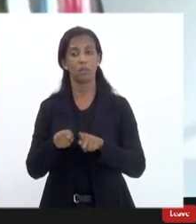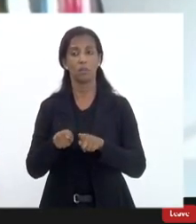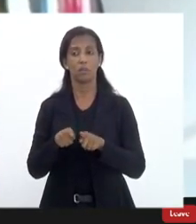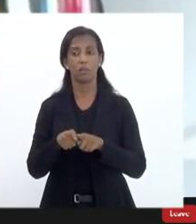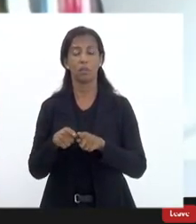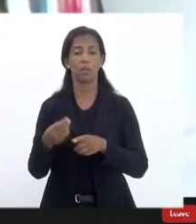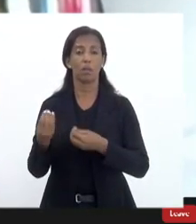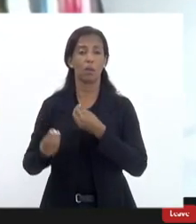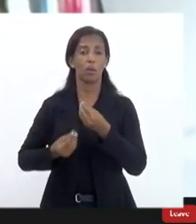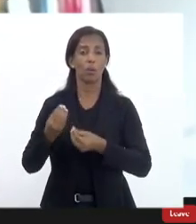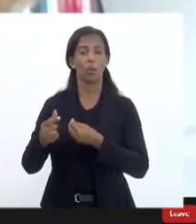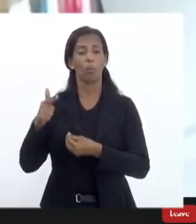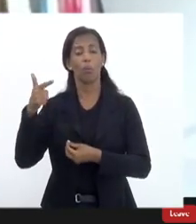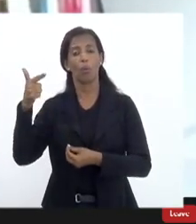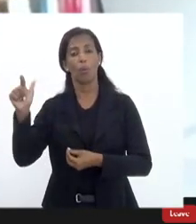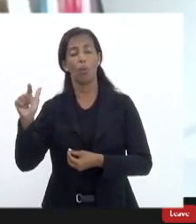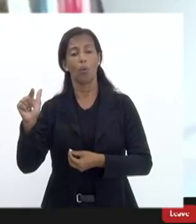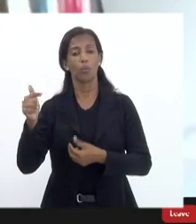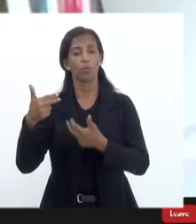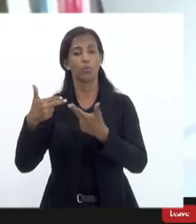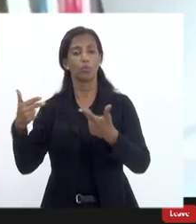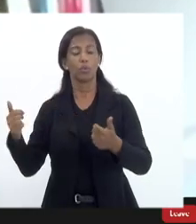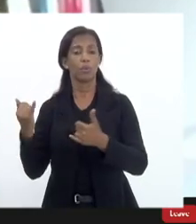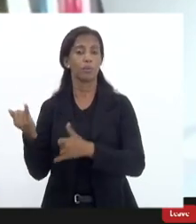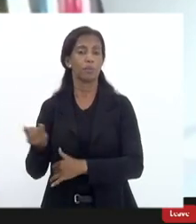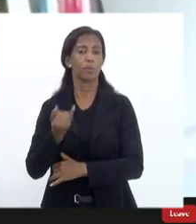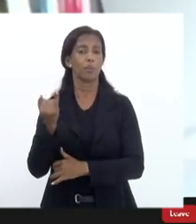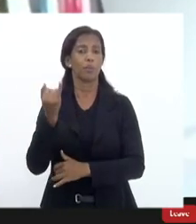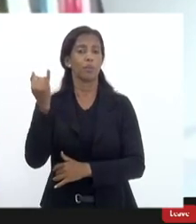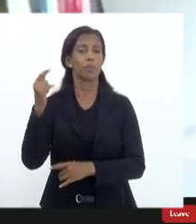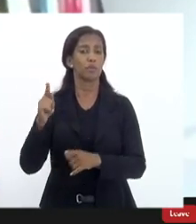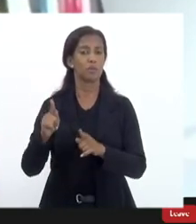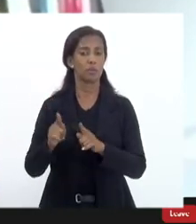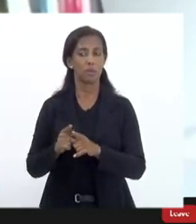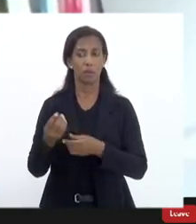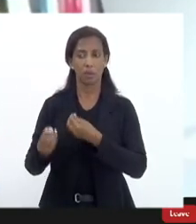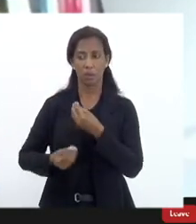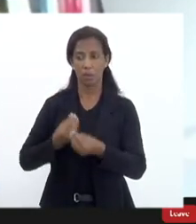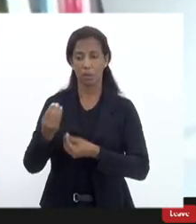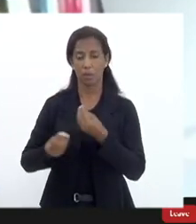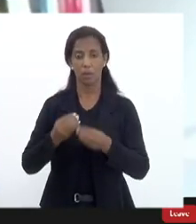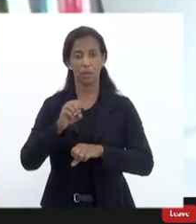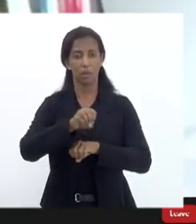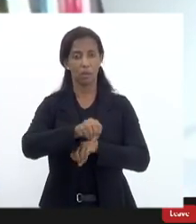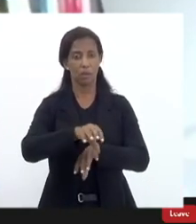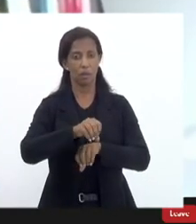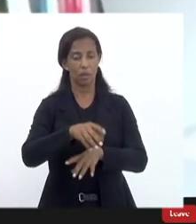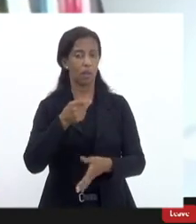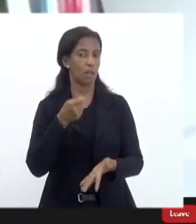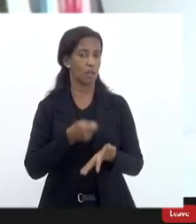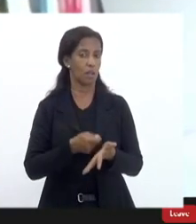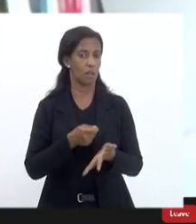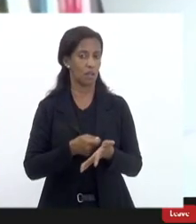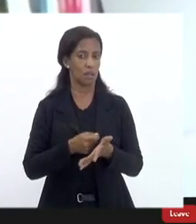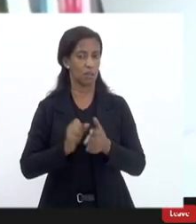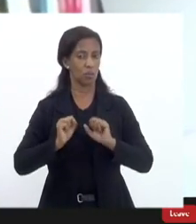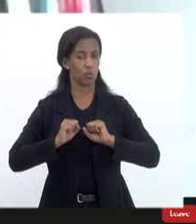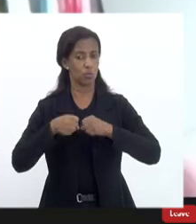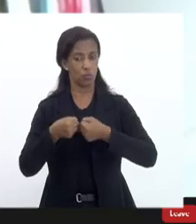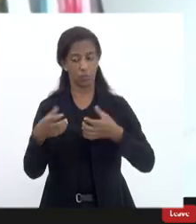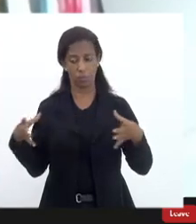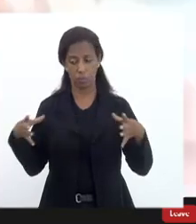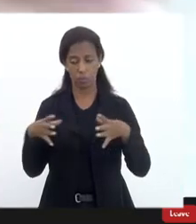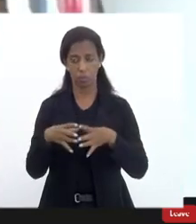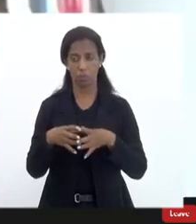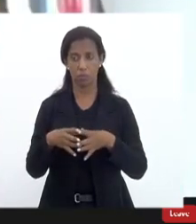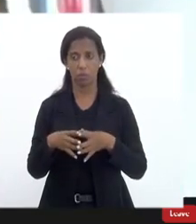como outras questões importantes, fundantes, como a educação, exigem um esforço coletivo.